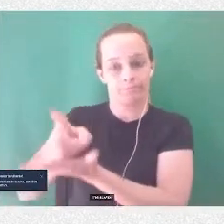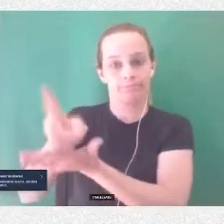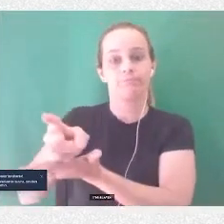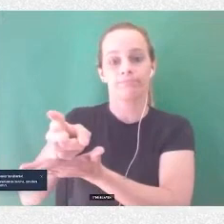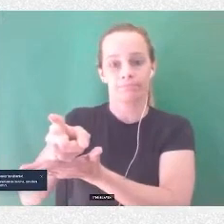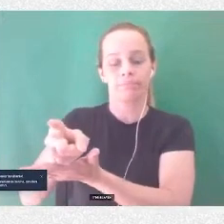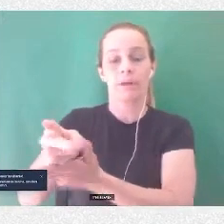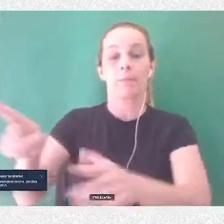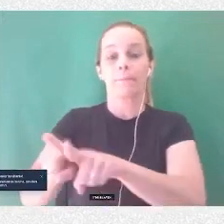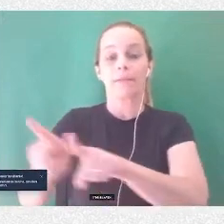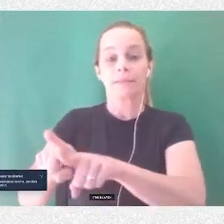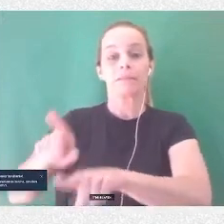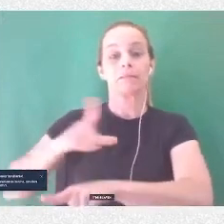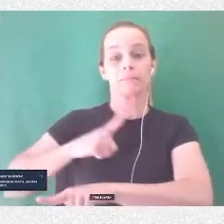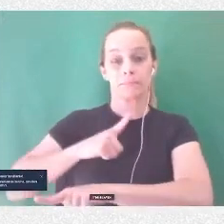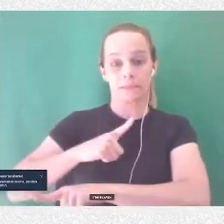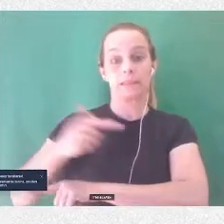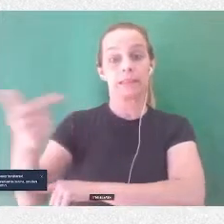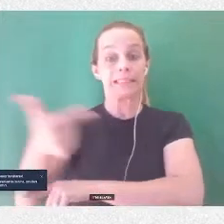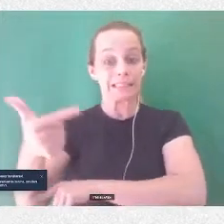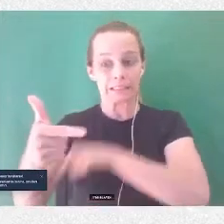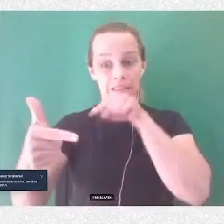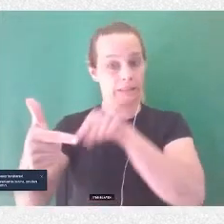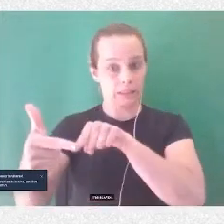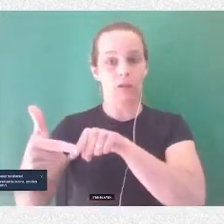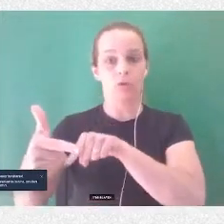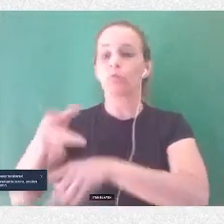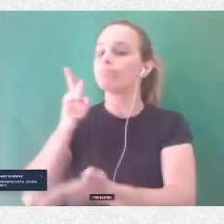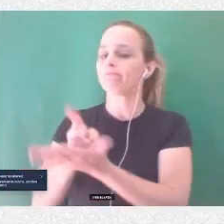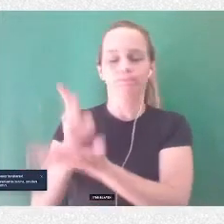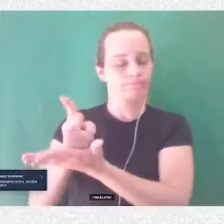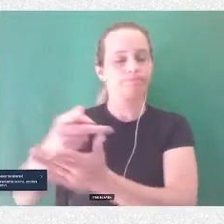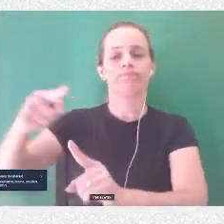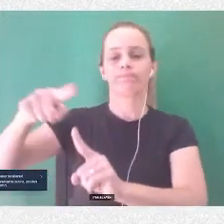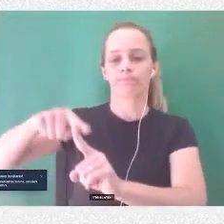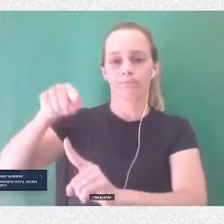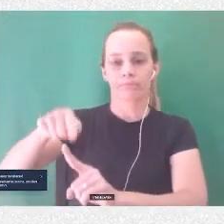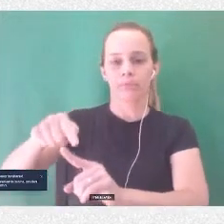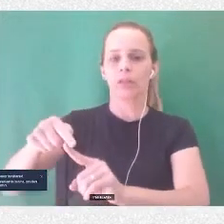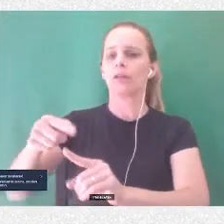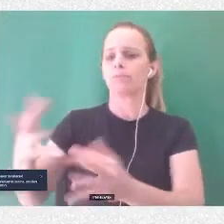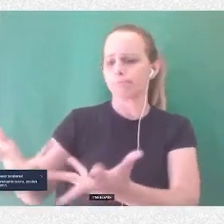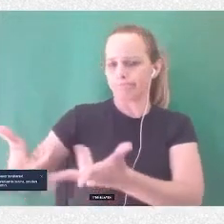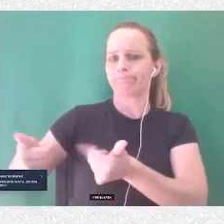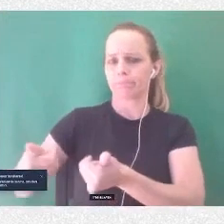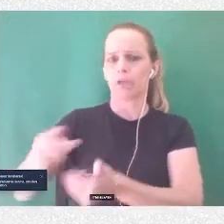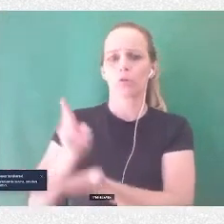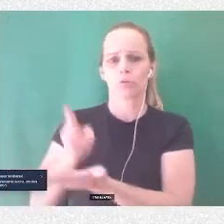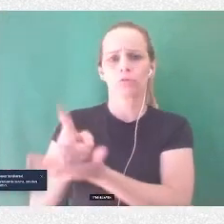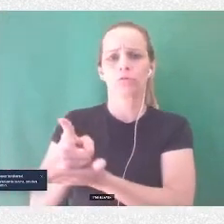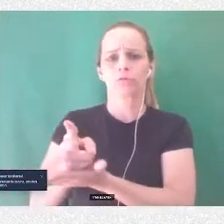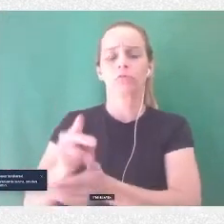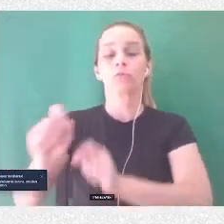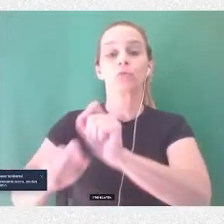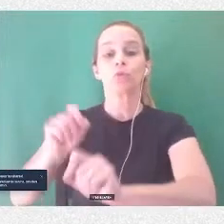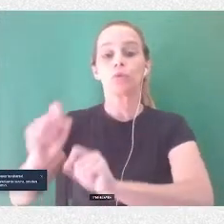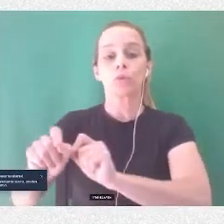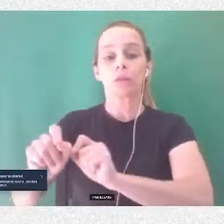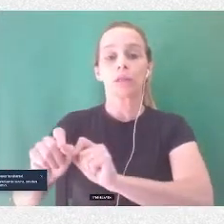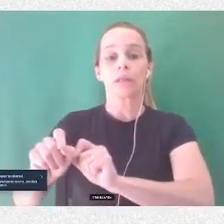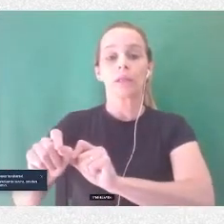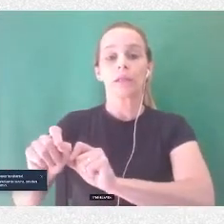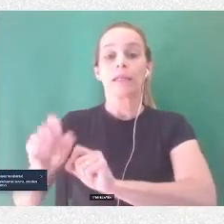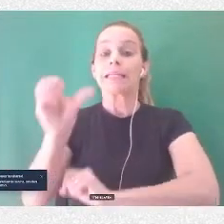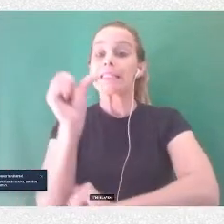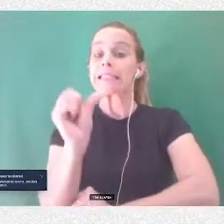uma cobertura de segundas doses excelentes aqui no município de Toledo, que é evidenciado, por exemplo, pela cobertura naqueles indivíduos de 60